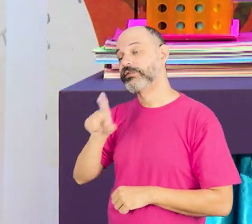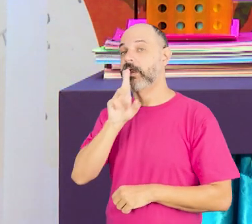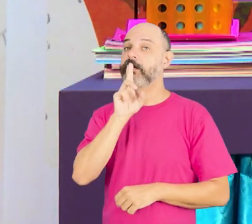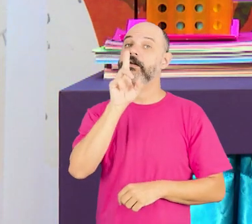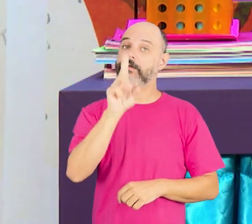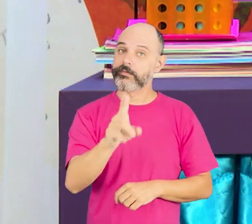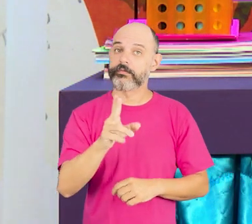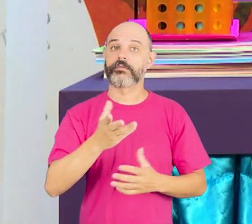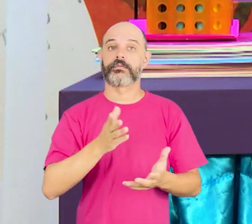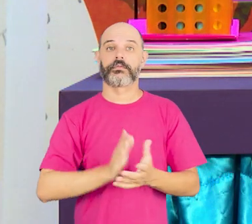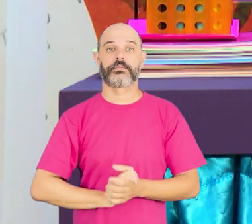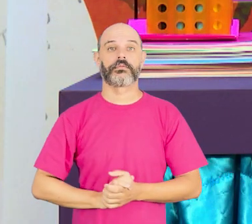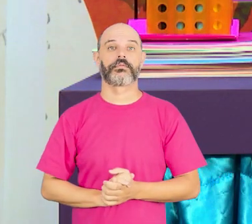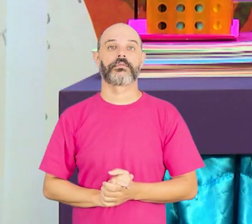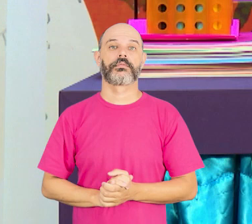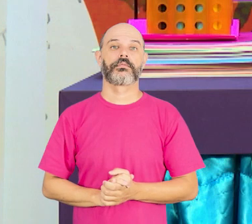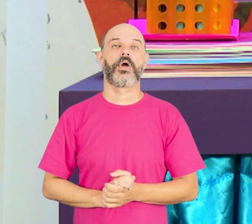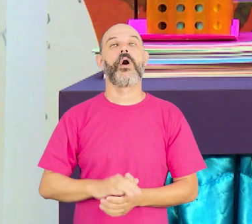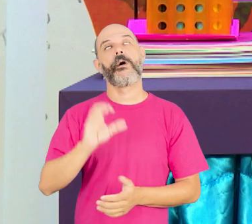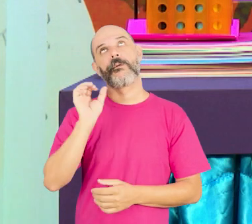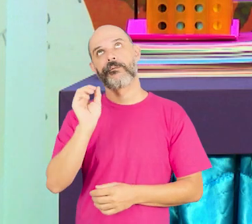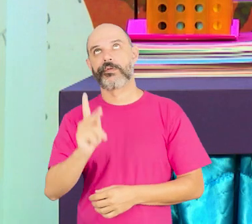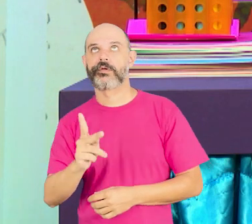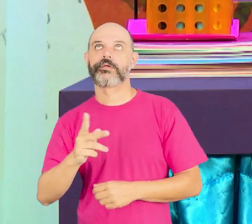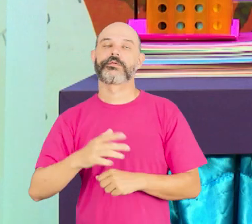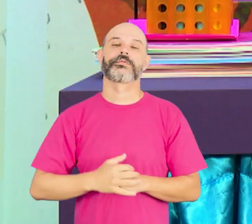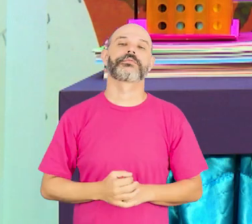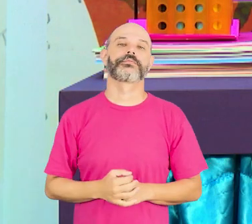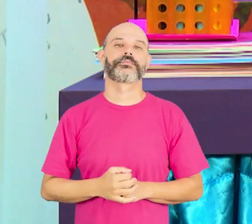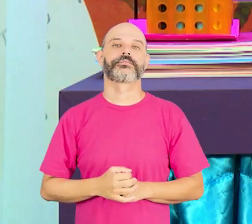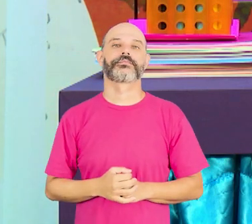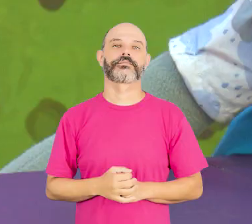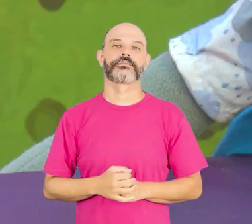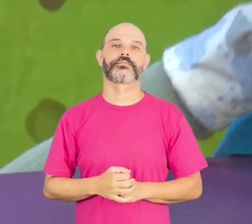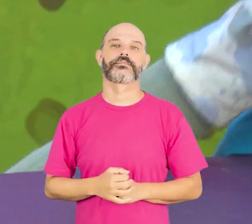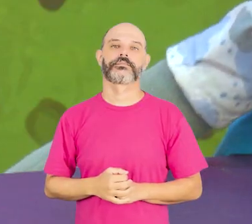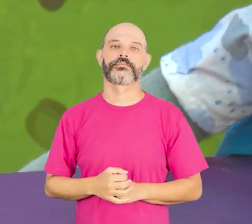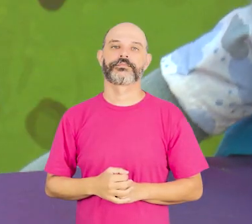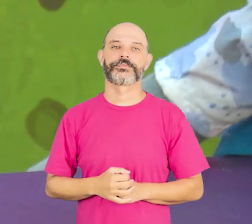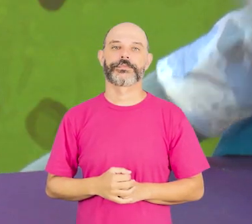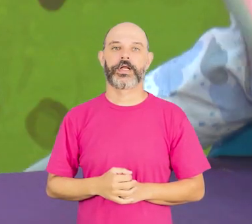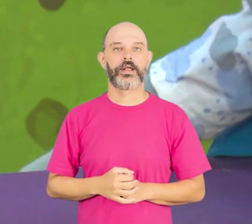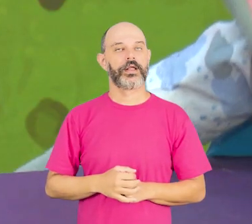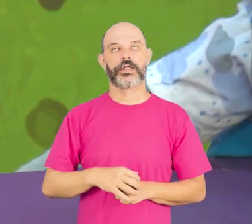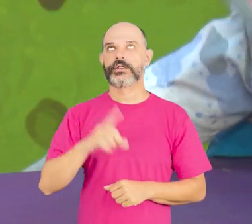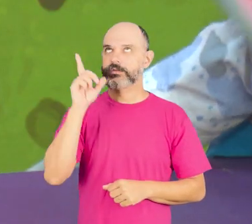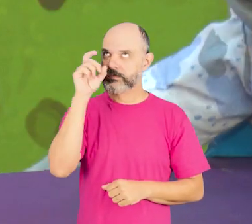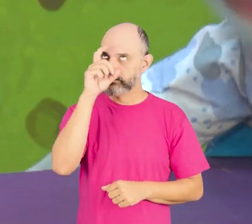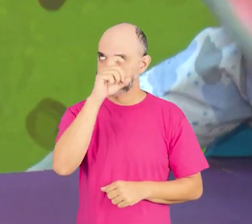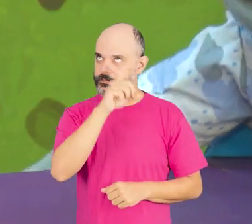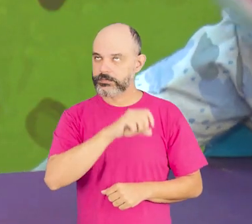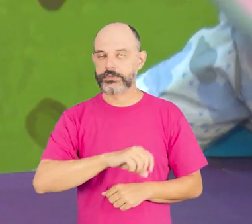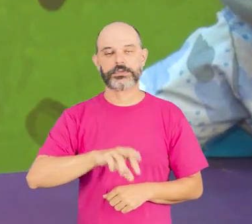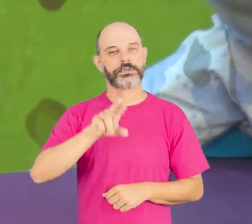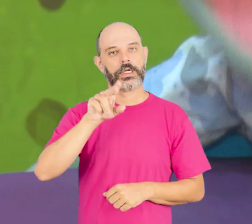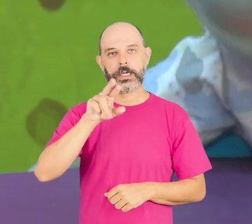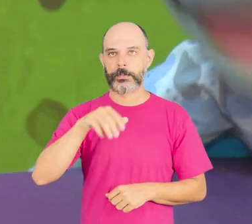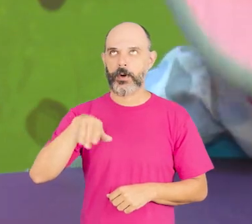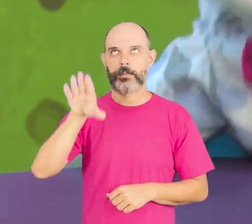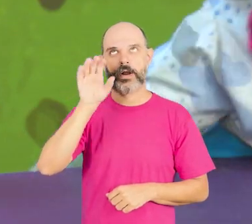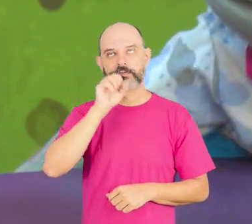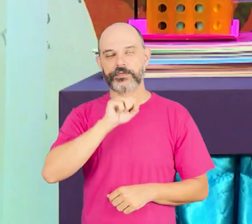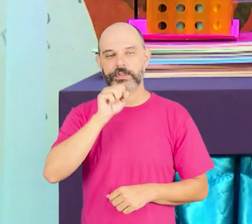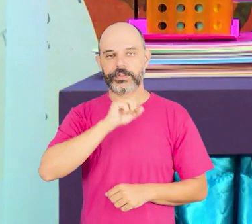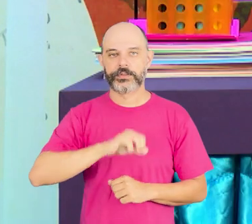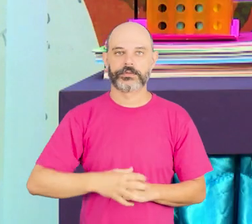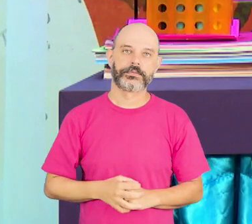Depois você dá a resposta, Celina! Ai, tá bom! Não é fácil ser irmão mais